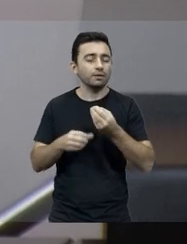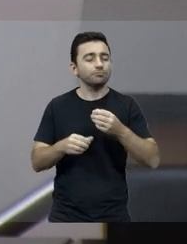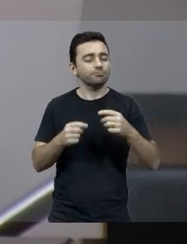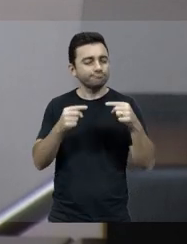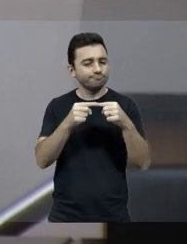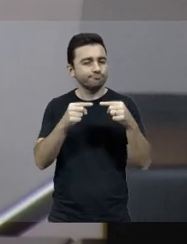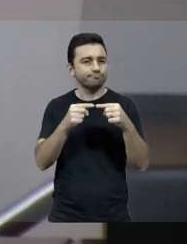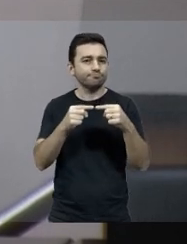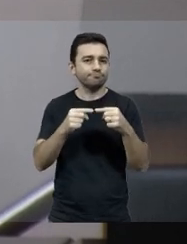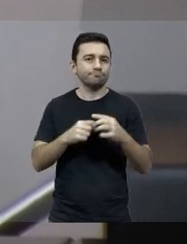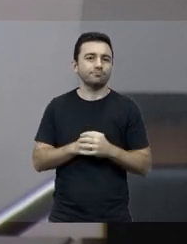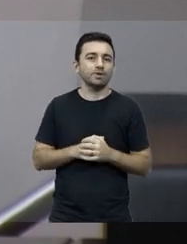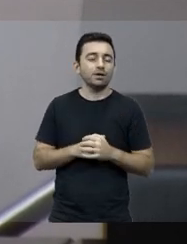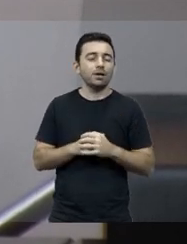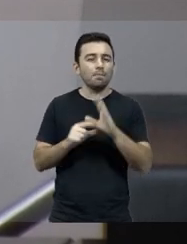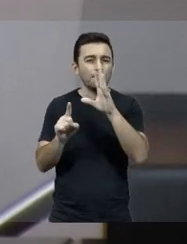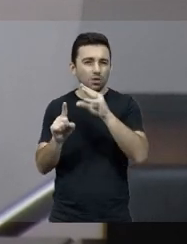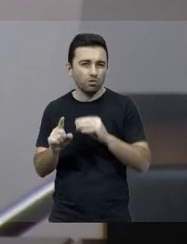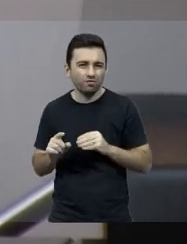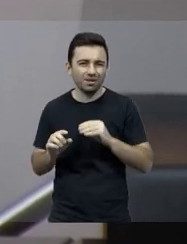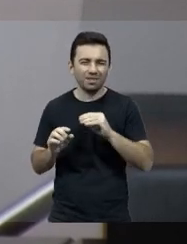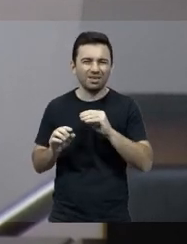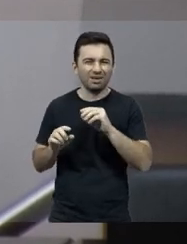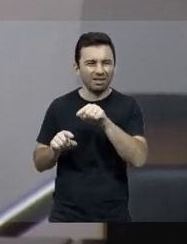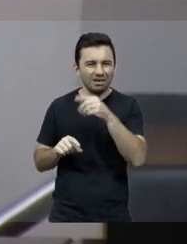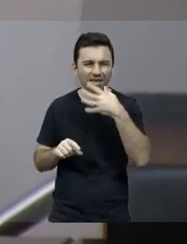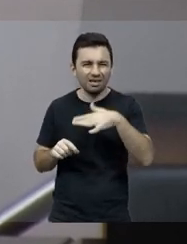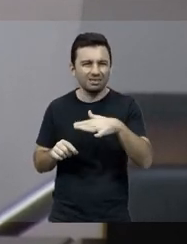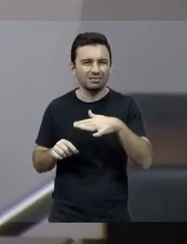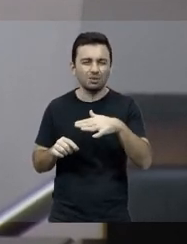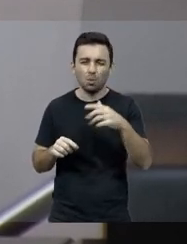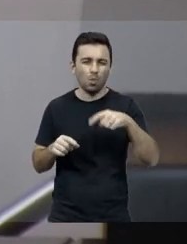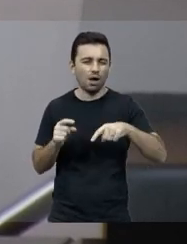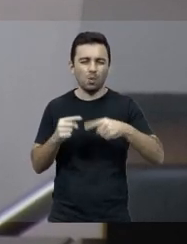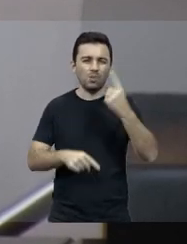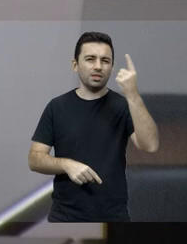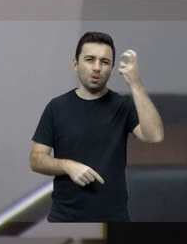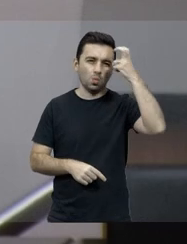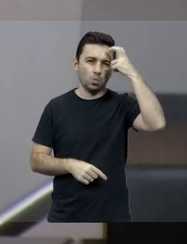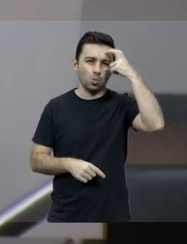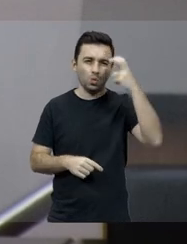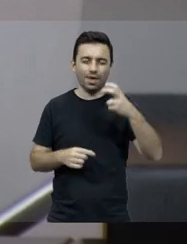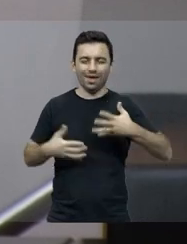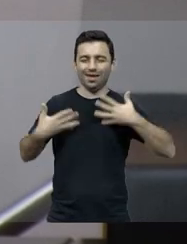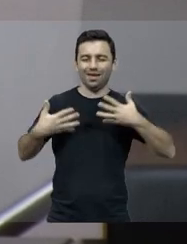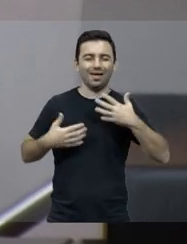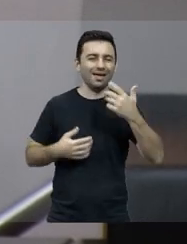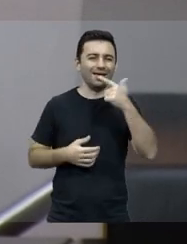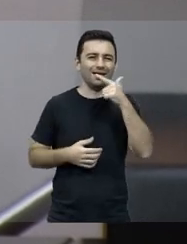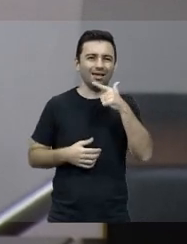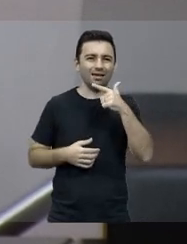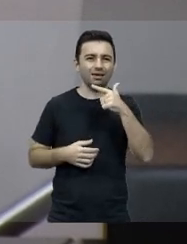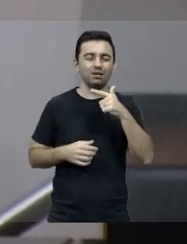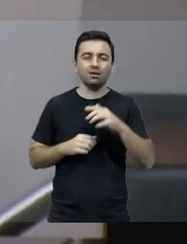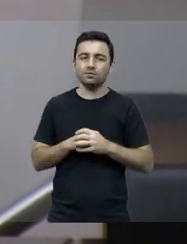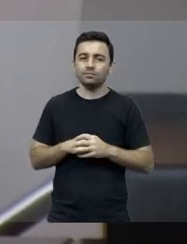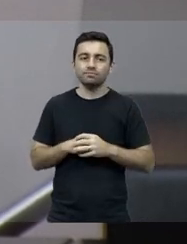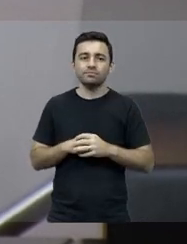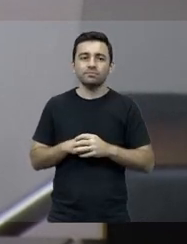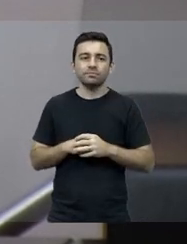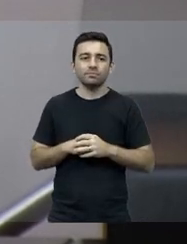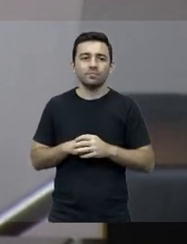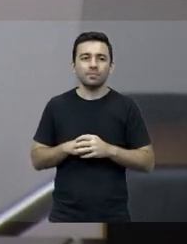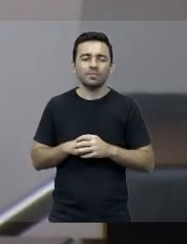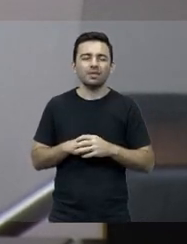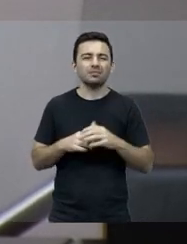crianças. Pedofilia não é cultura. Pedofilia não é humor. Pedofilia, e aí são os